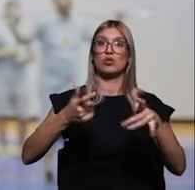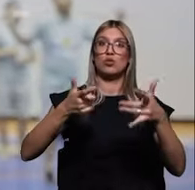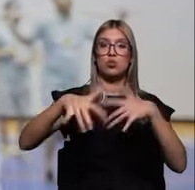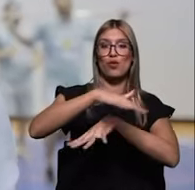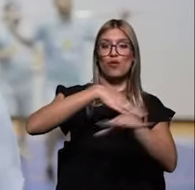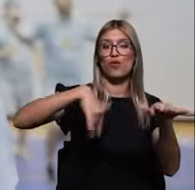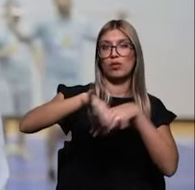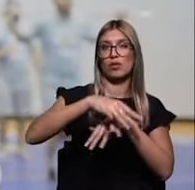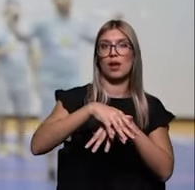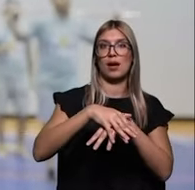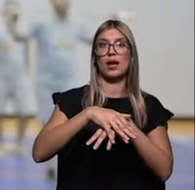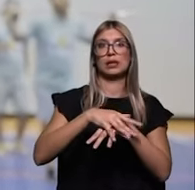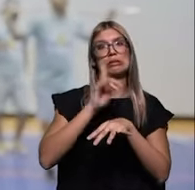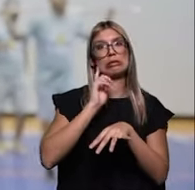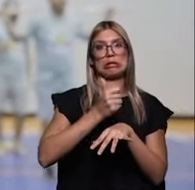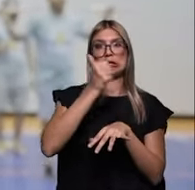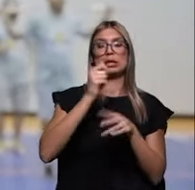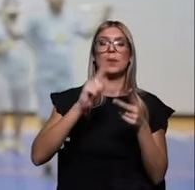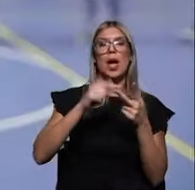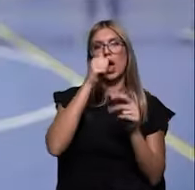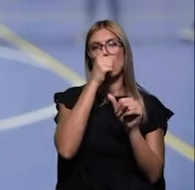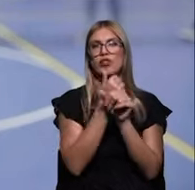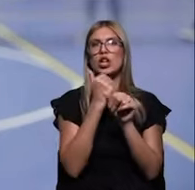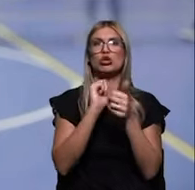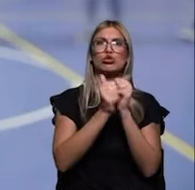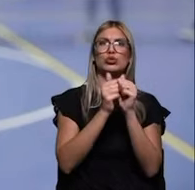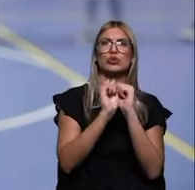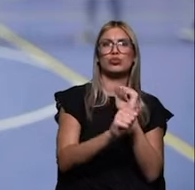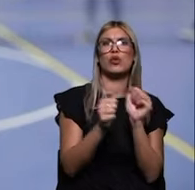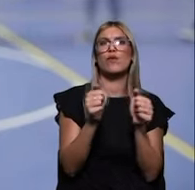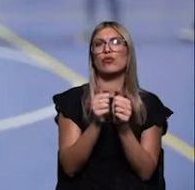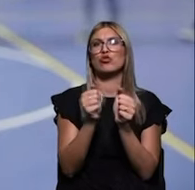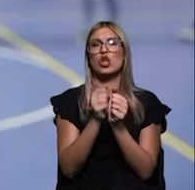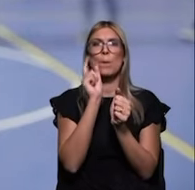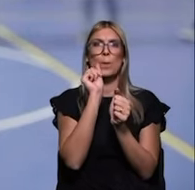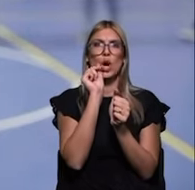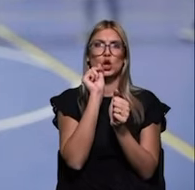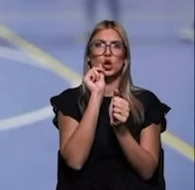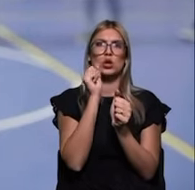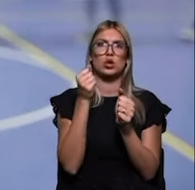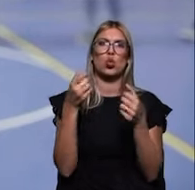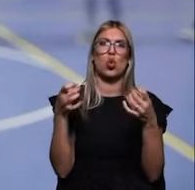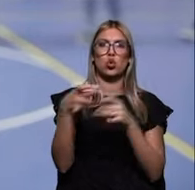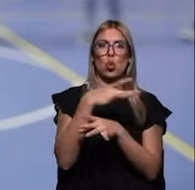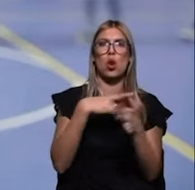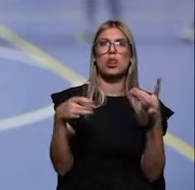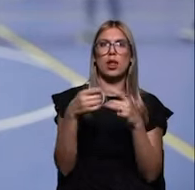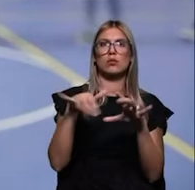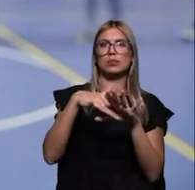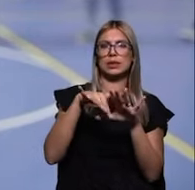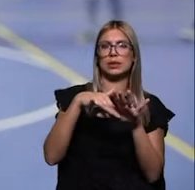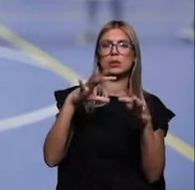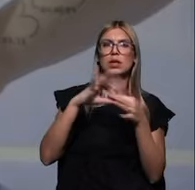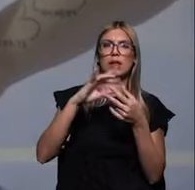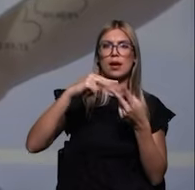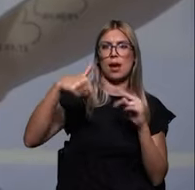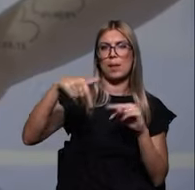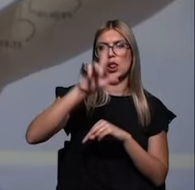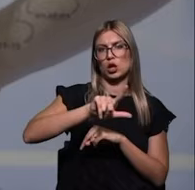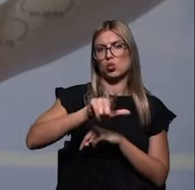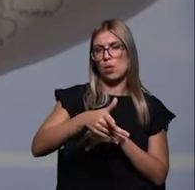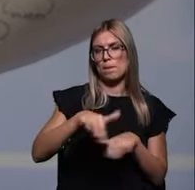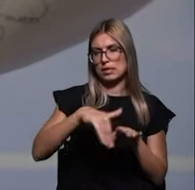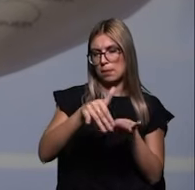Madragoa, e paralelamente atividades esportivas, nomeadamente o futsal masculino, que participa nos torneios da Câmara Municipal de Lisboa. Por